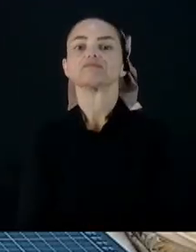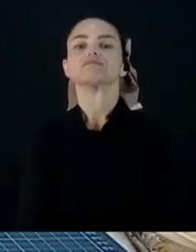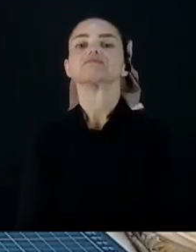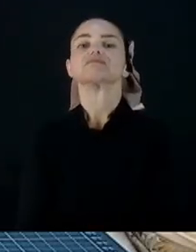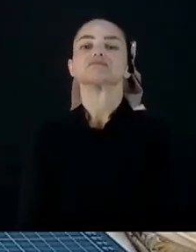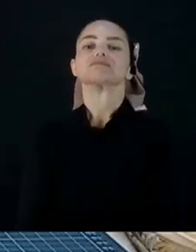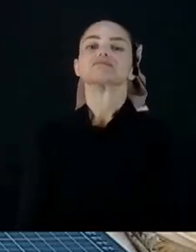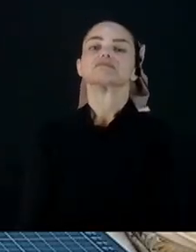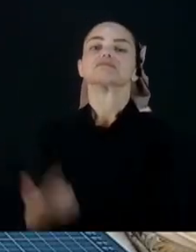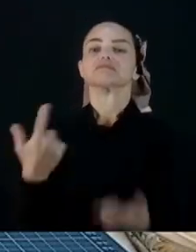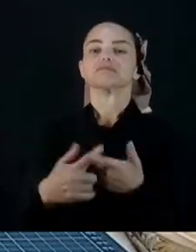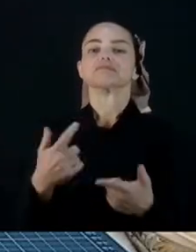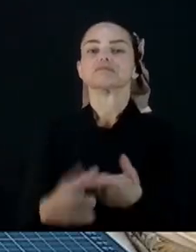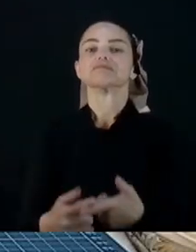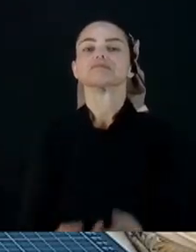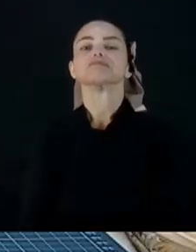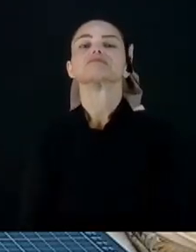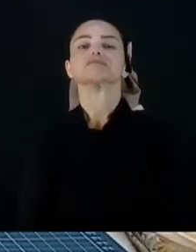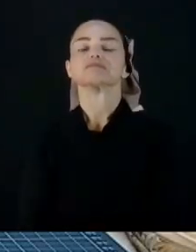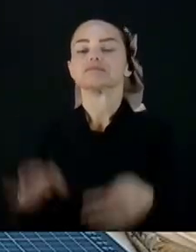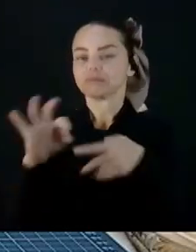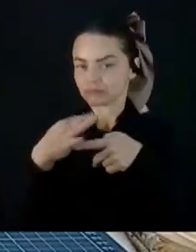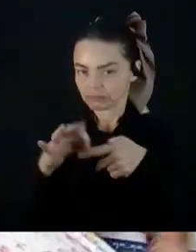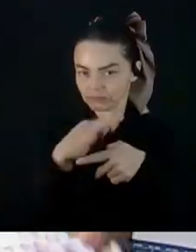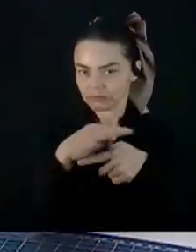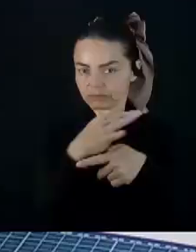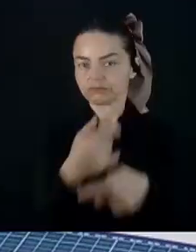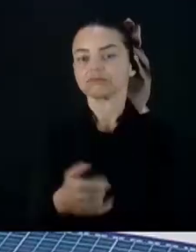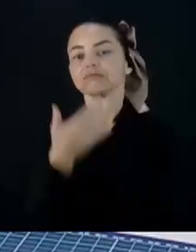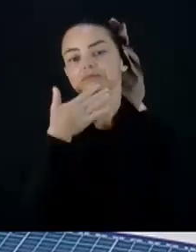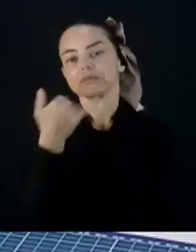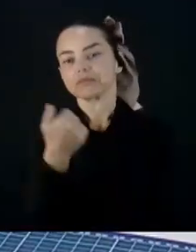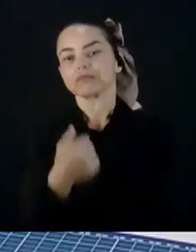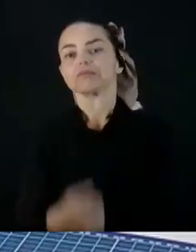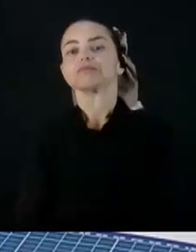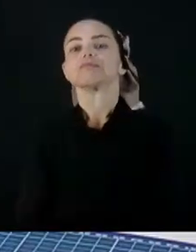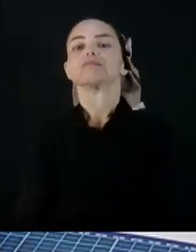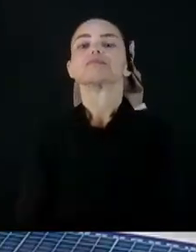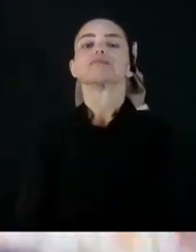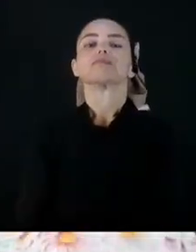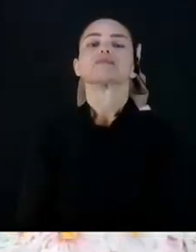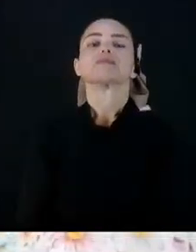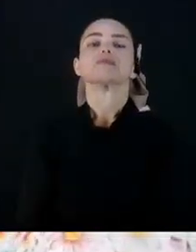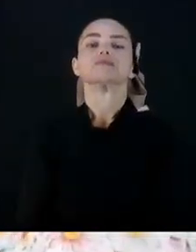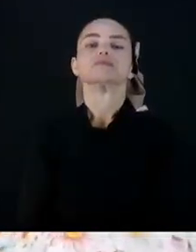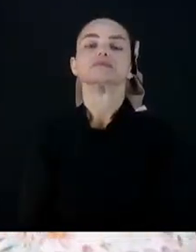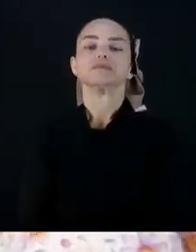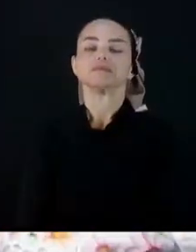Acaba a mão. Fica com acabamento mais certinho? Com pontos invisíveis, isso.